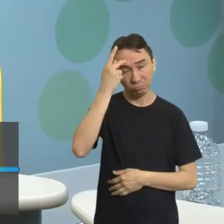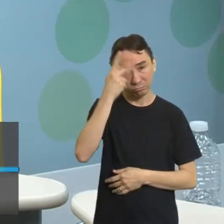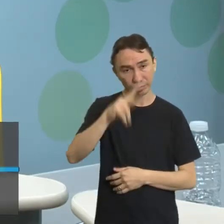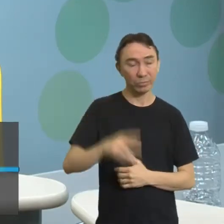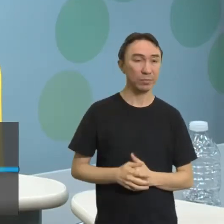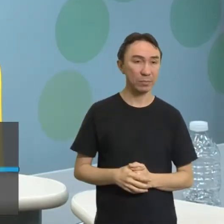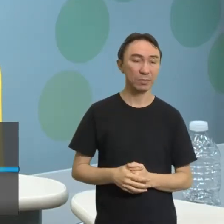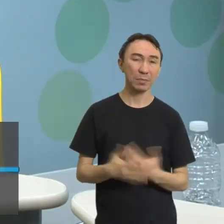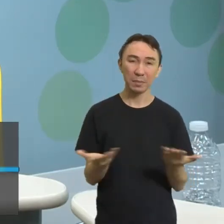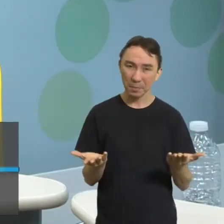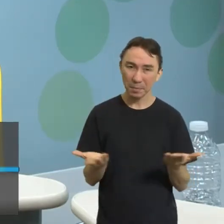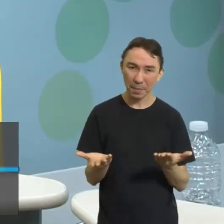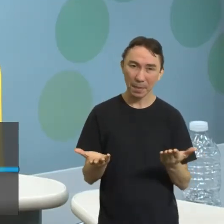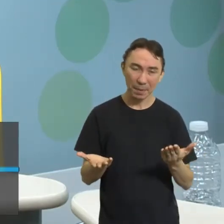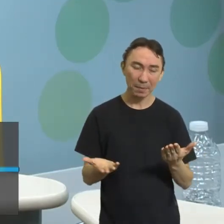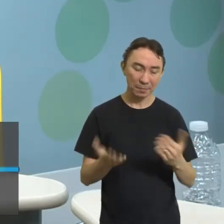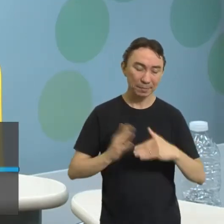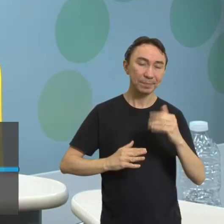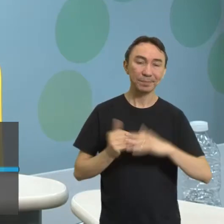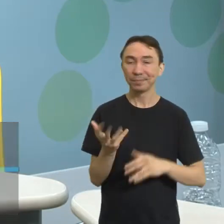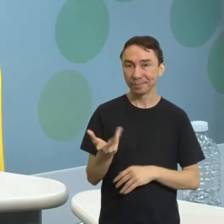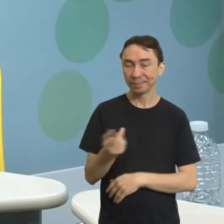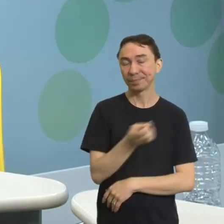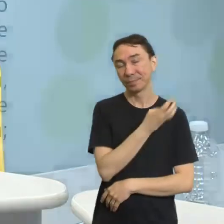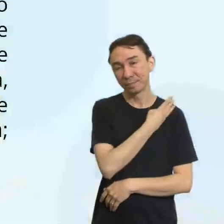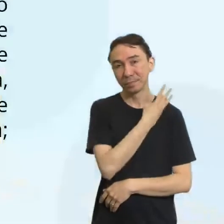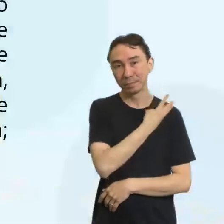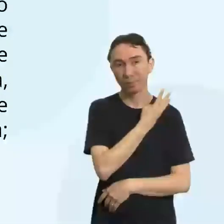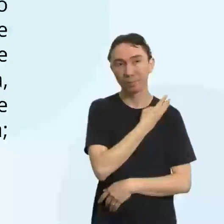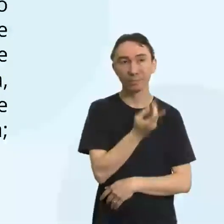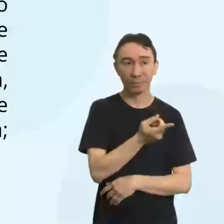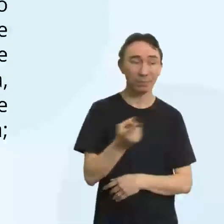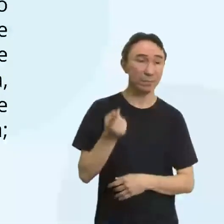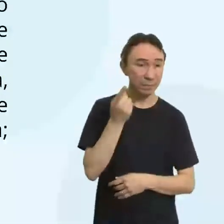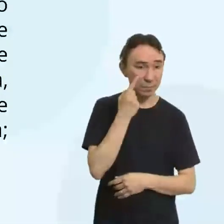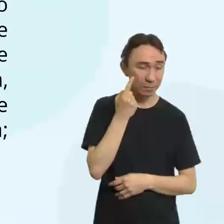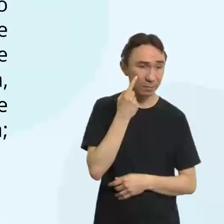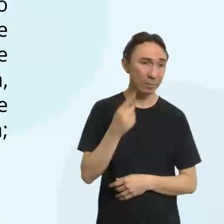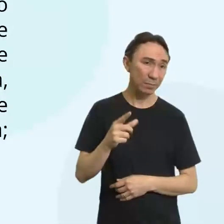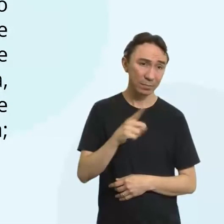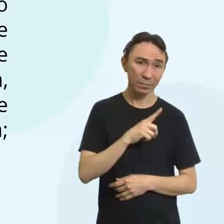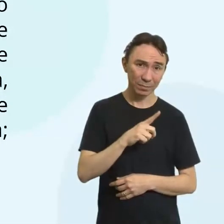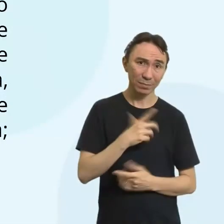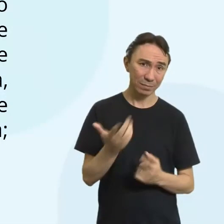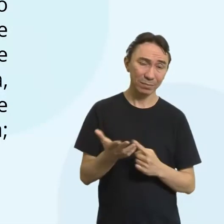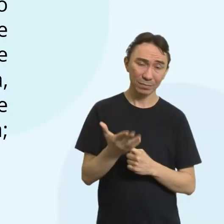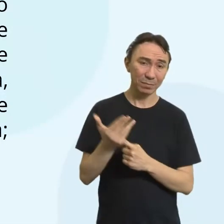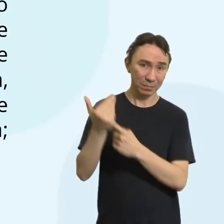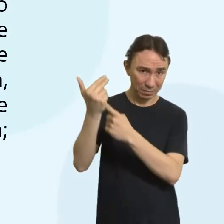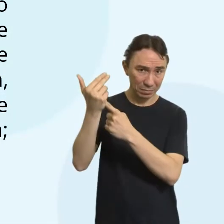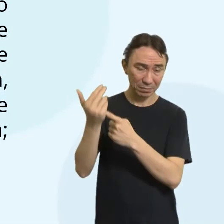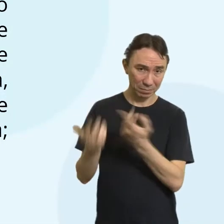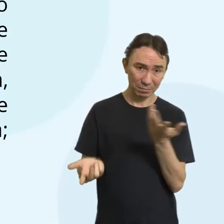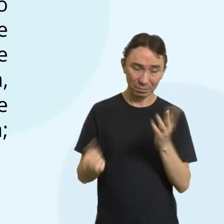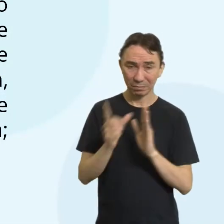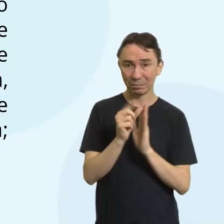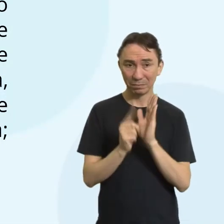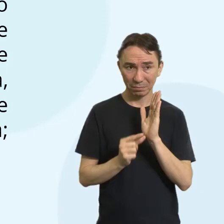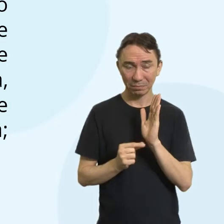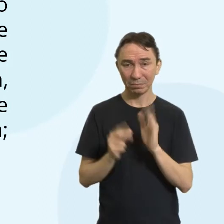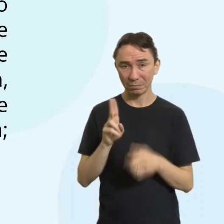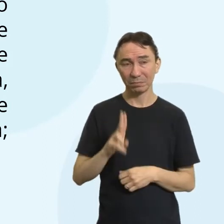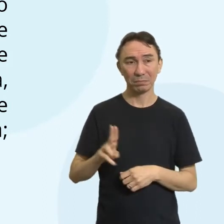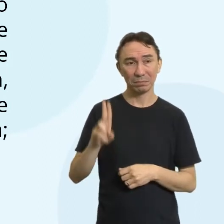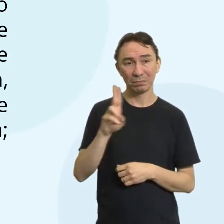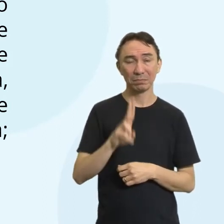do ensino médio, que vocês vão ver que envolve um pouquinho dessa questão das tecnologias digitais. É importante